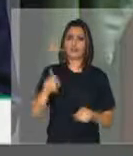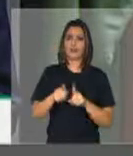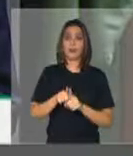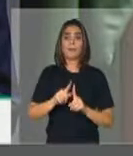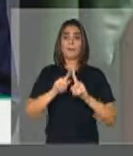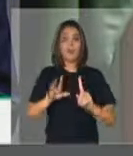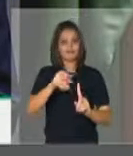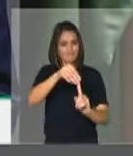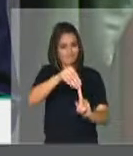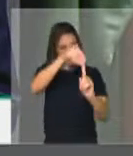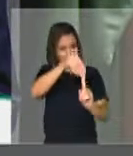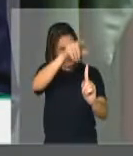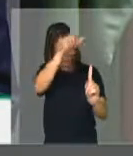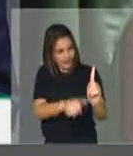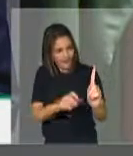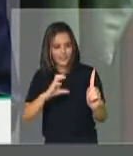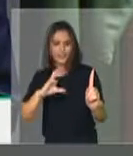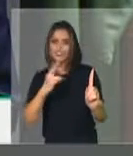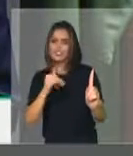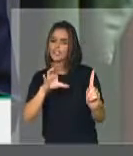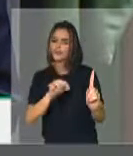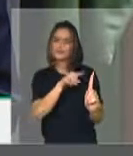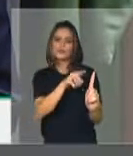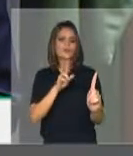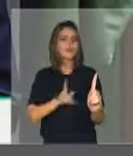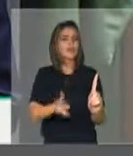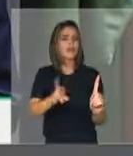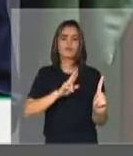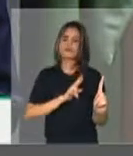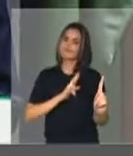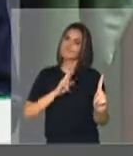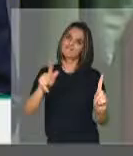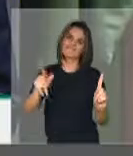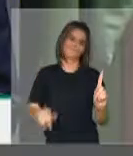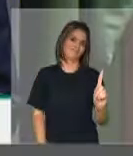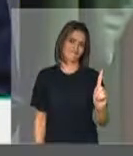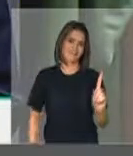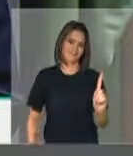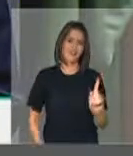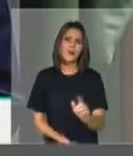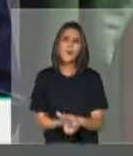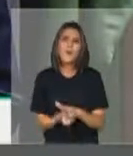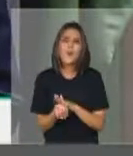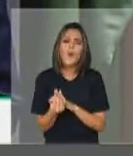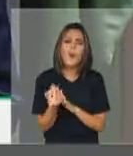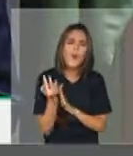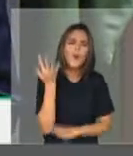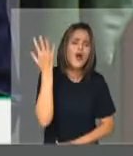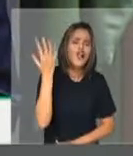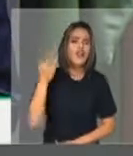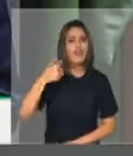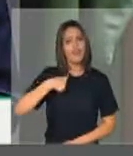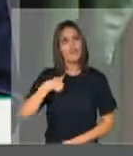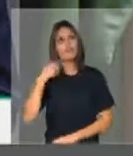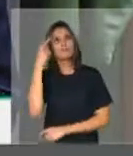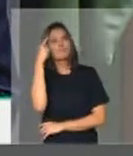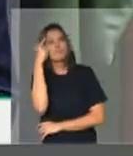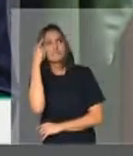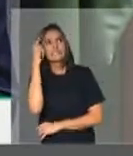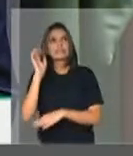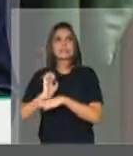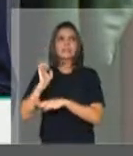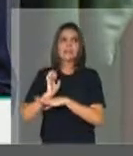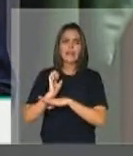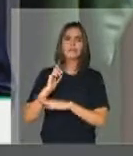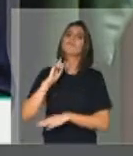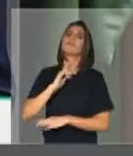você era diferente, com você sempre foi diferente. Quantas vezes saí de Minas com os